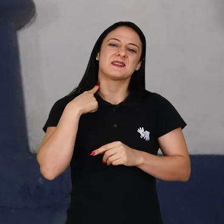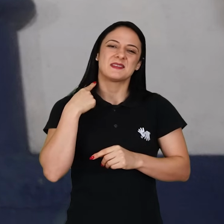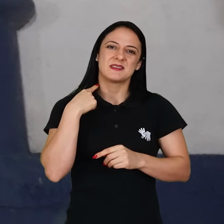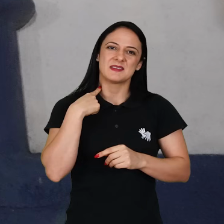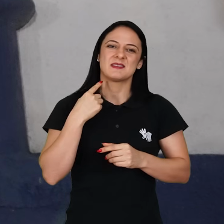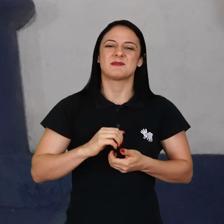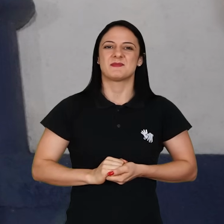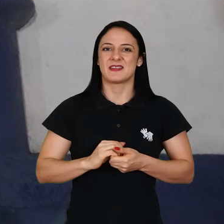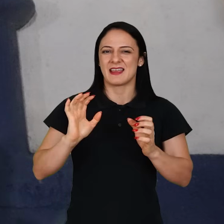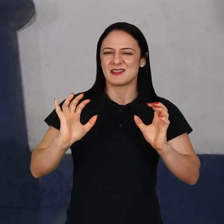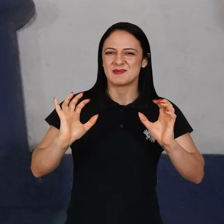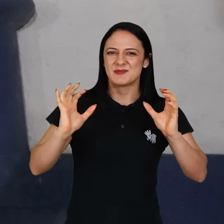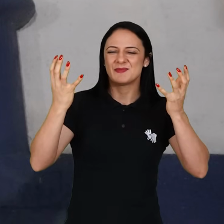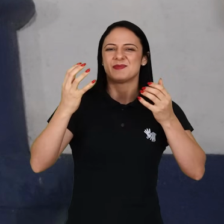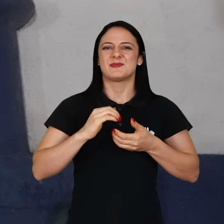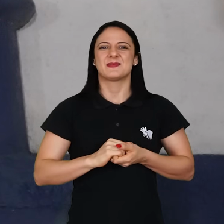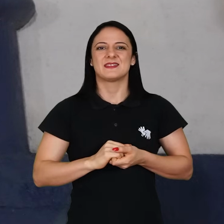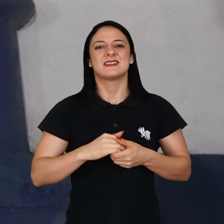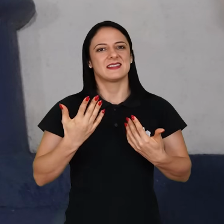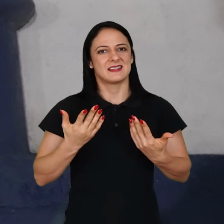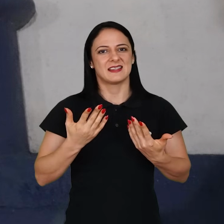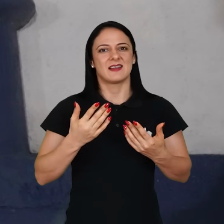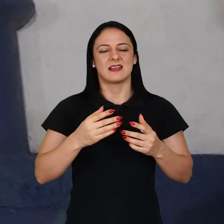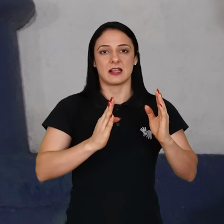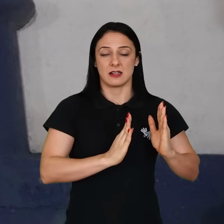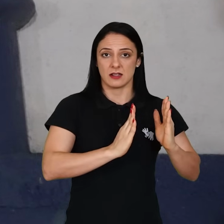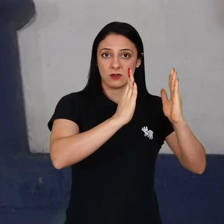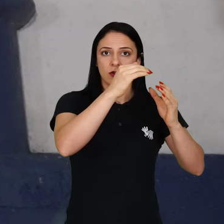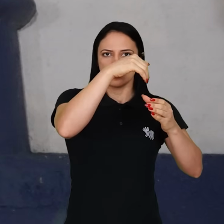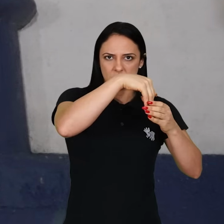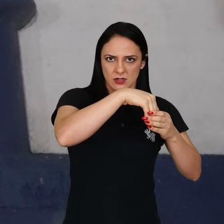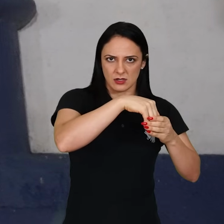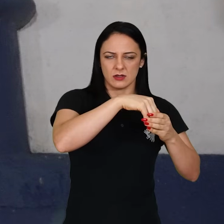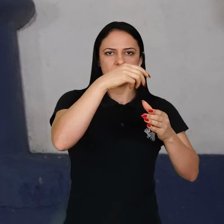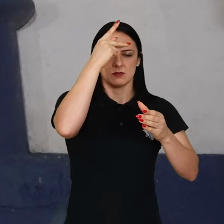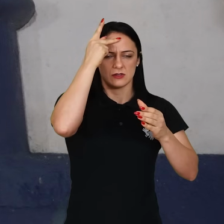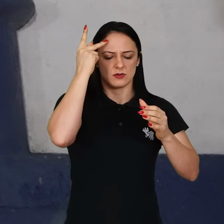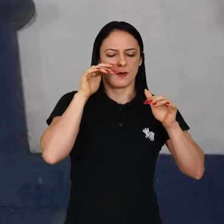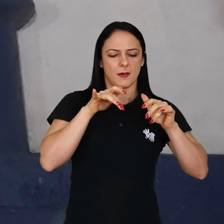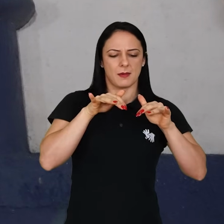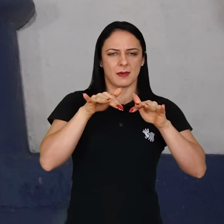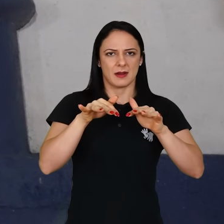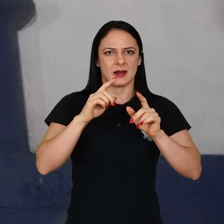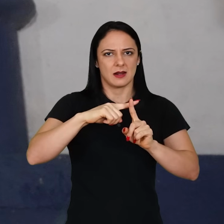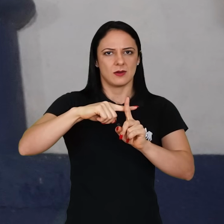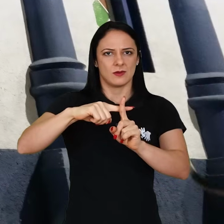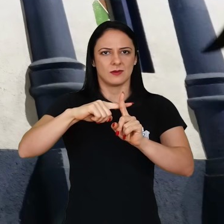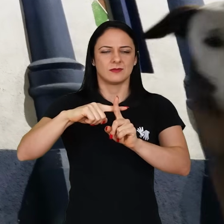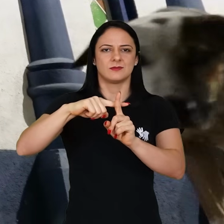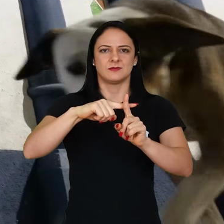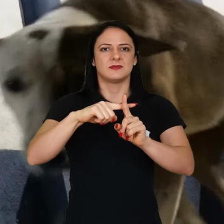Cruz Queimada. Aqui é o único dia que ela sai de dentro da torre. Ela sai para a procissão e